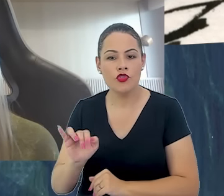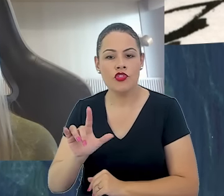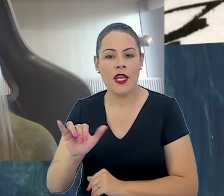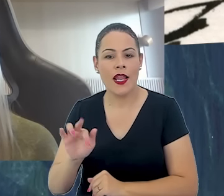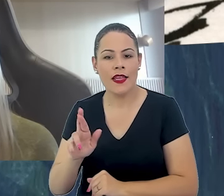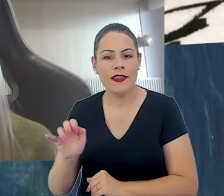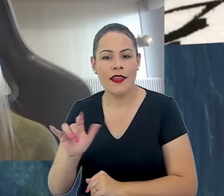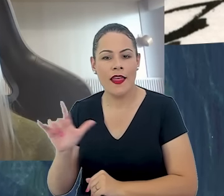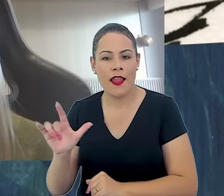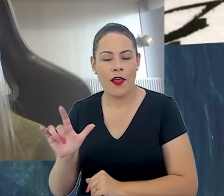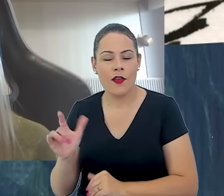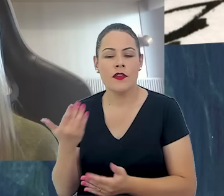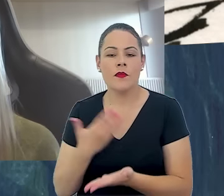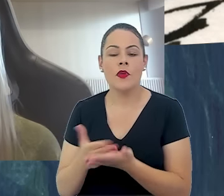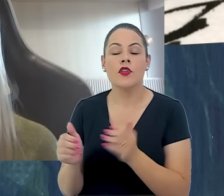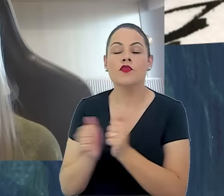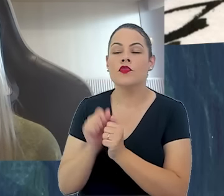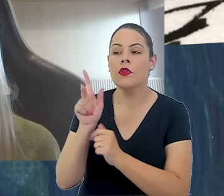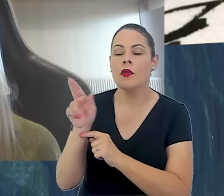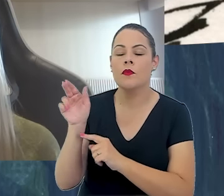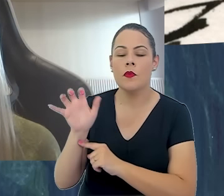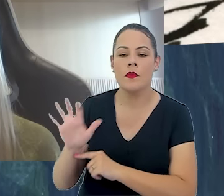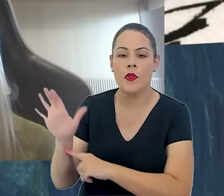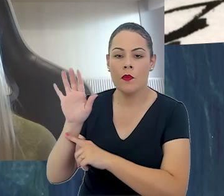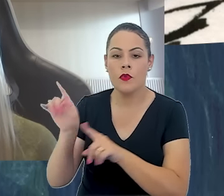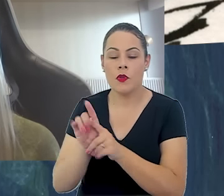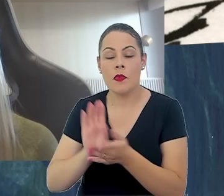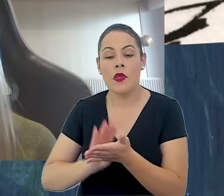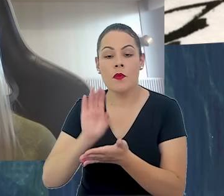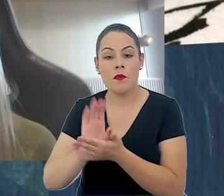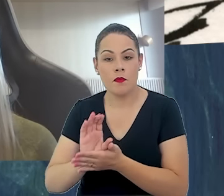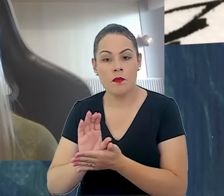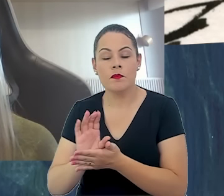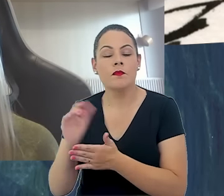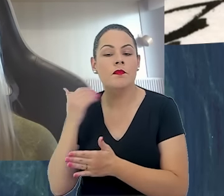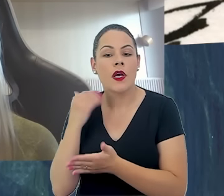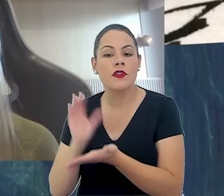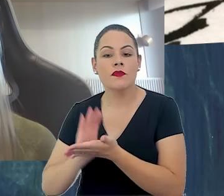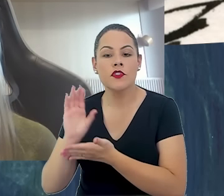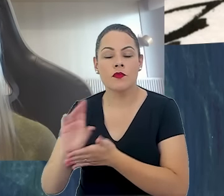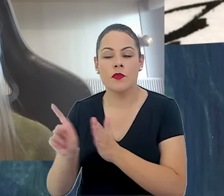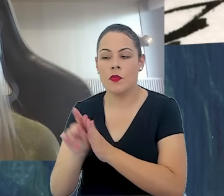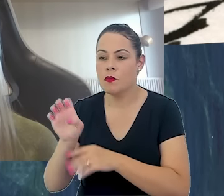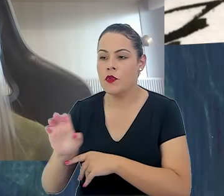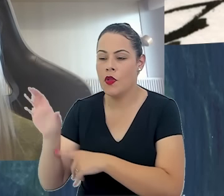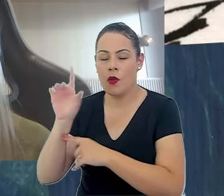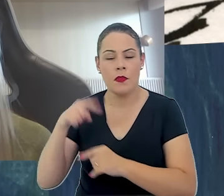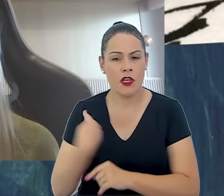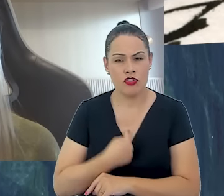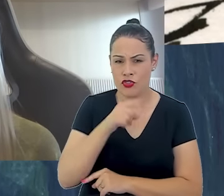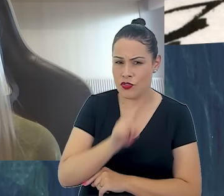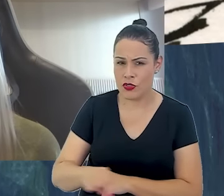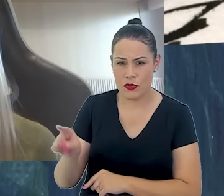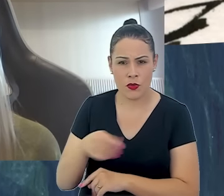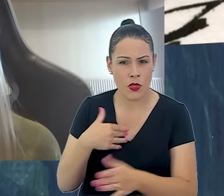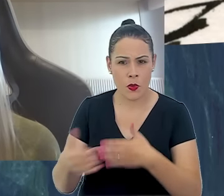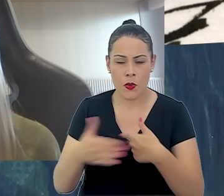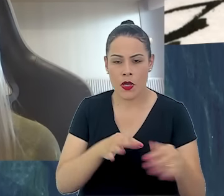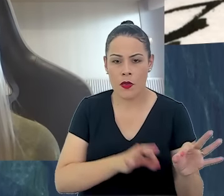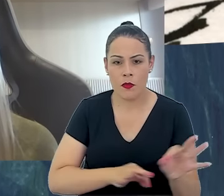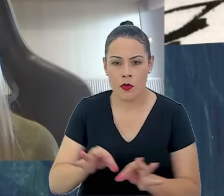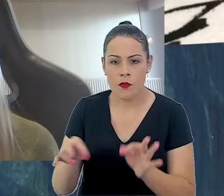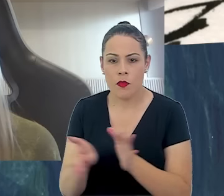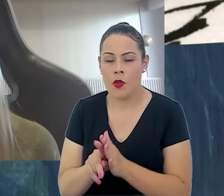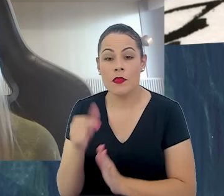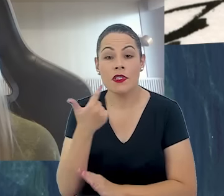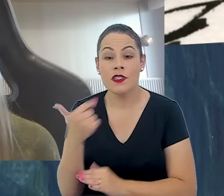janeiro do ano passado, juntamente com o EBRD da Europa e o Banco de Investimento Europeu, que excluímos qualquer financiamento a projetos não